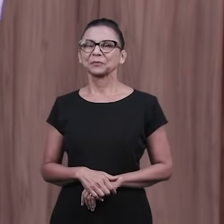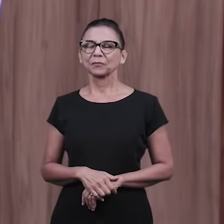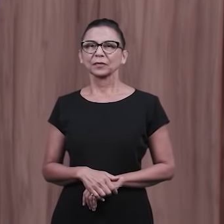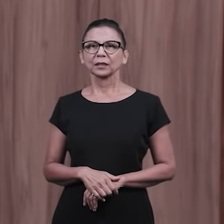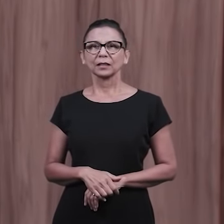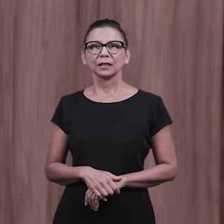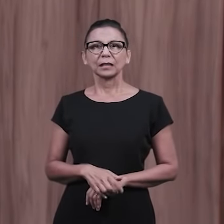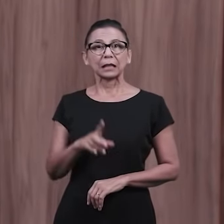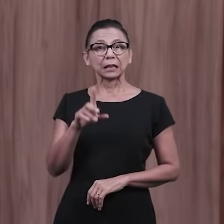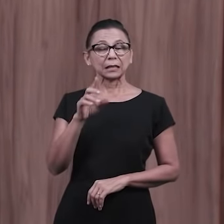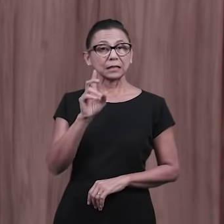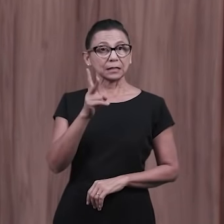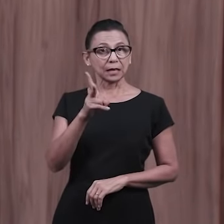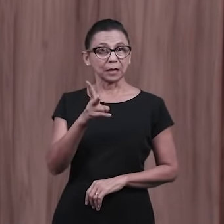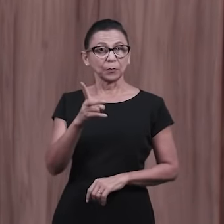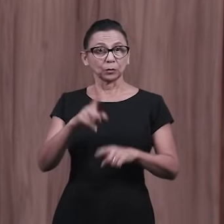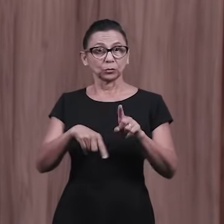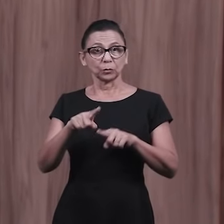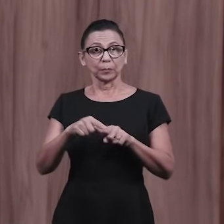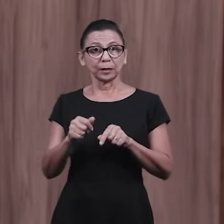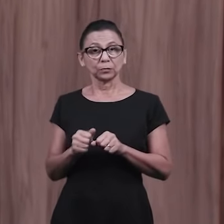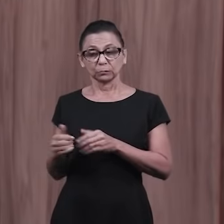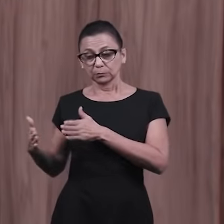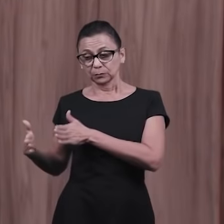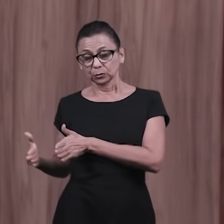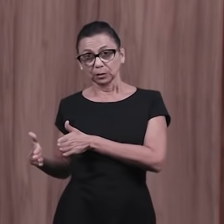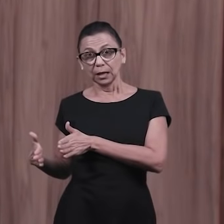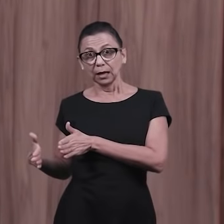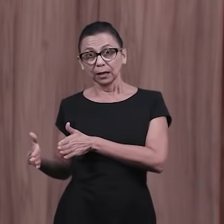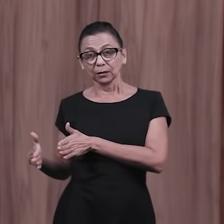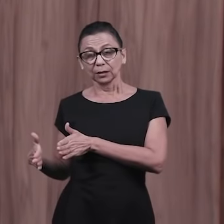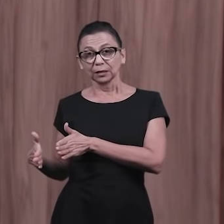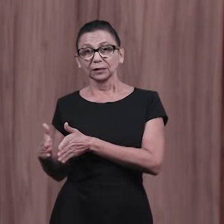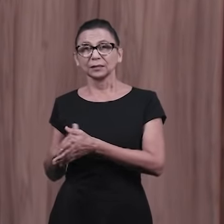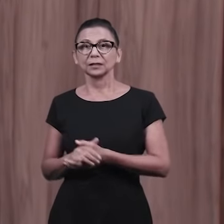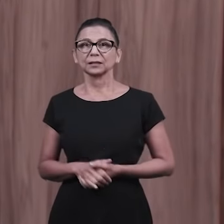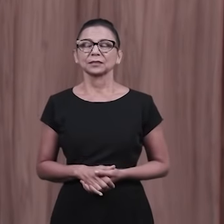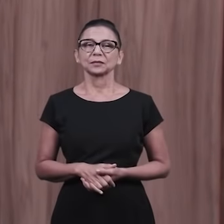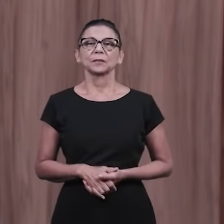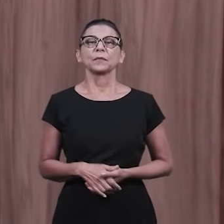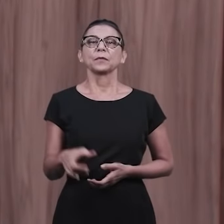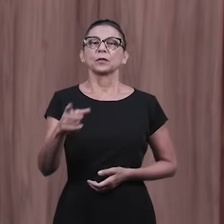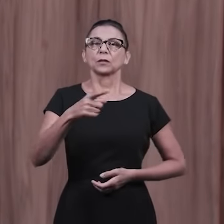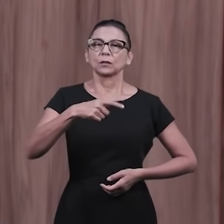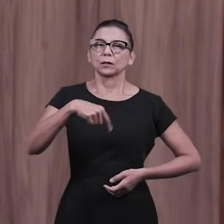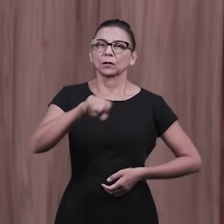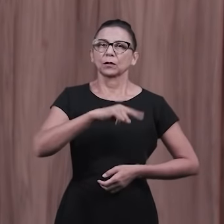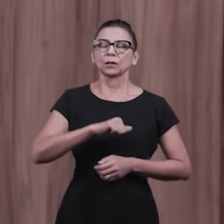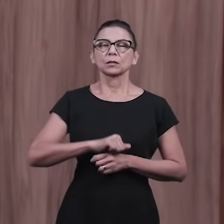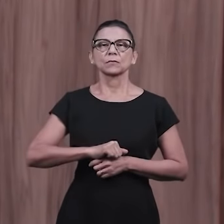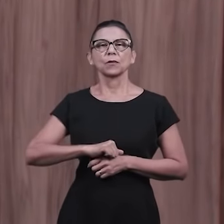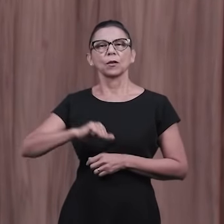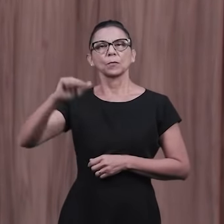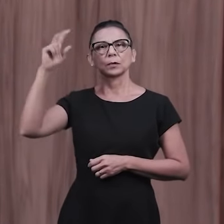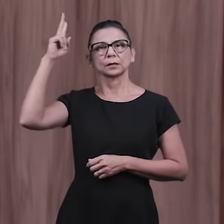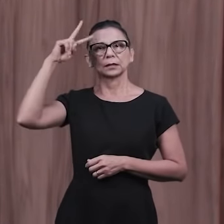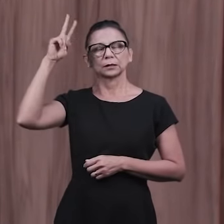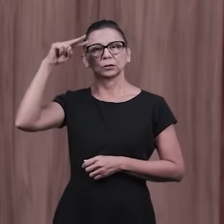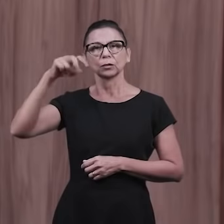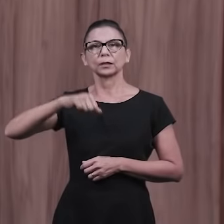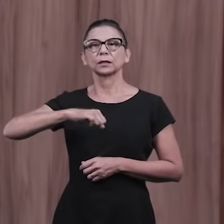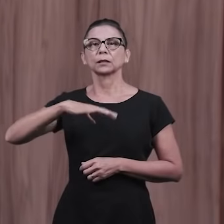instrumento pertinho de você, porque nós não vamos só ouvir a história, vamos aplicar o ensino nas nossas